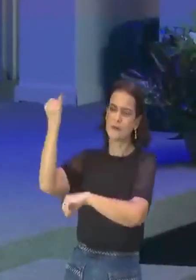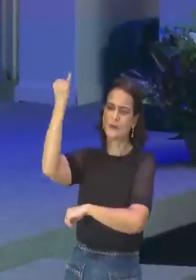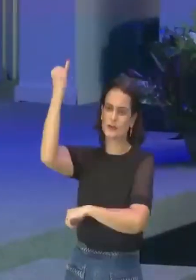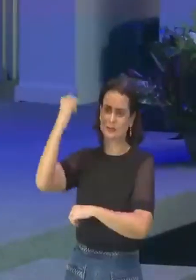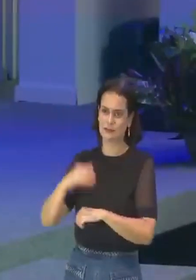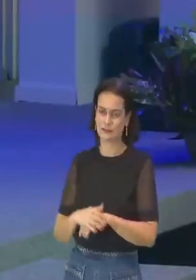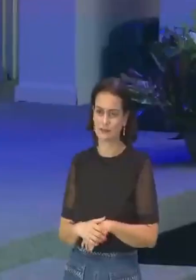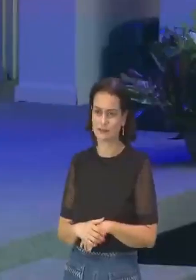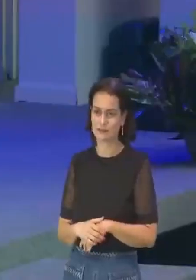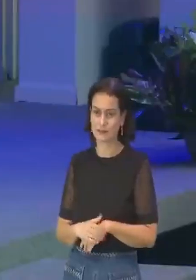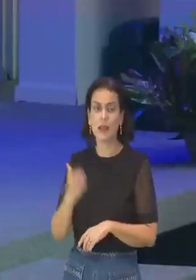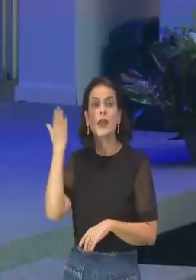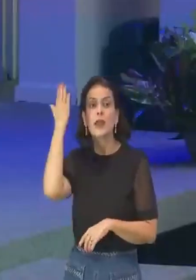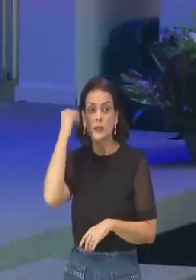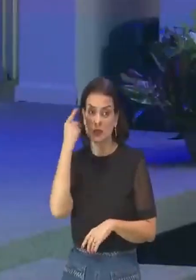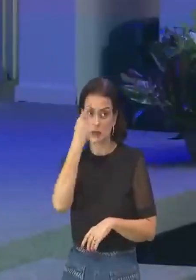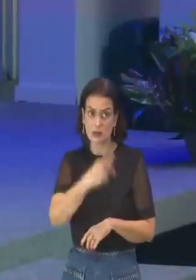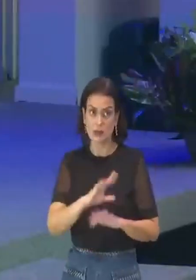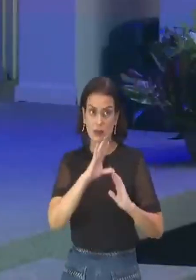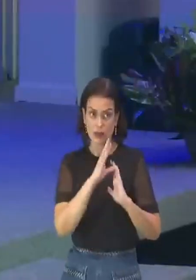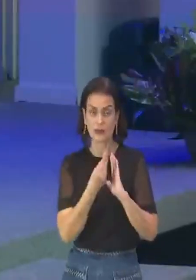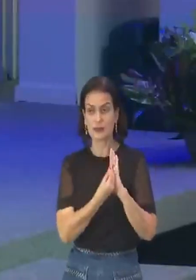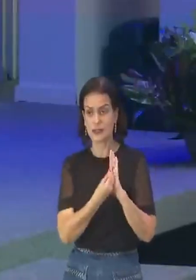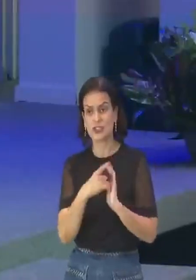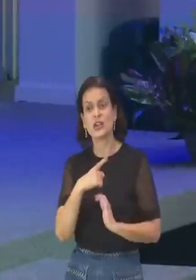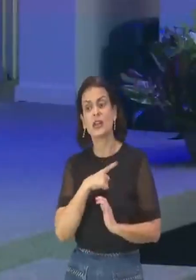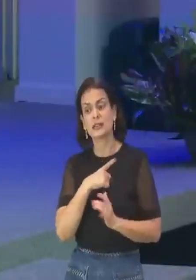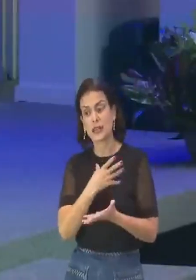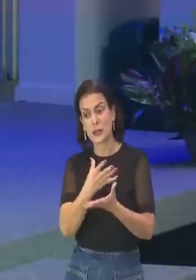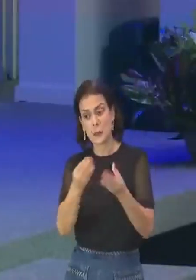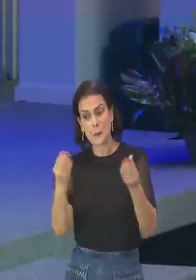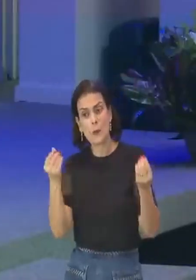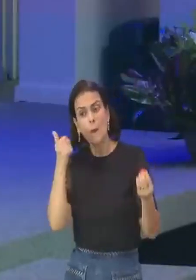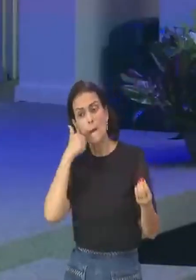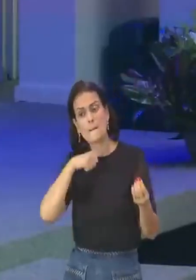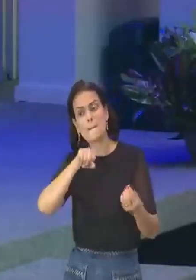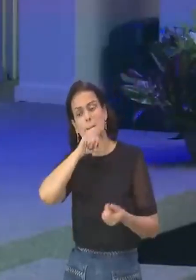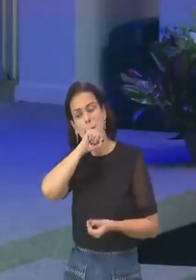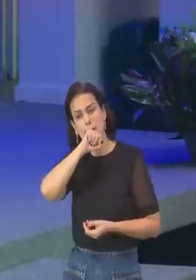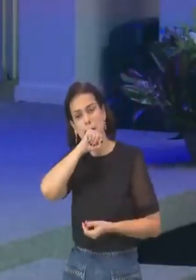que aqui em nossa igreja nós temos muitas mães